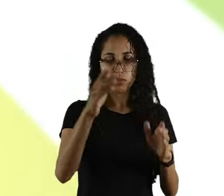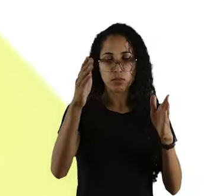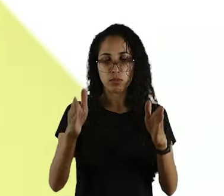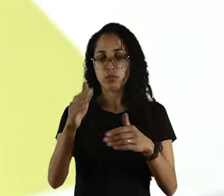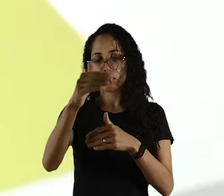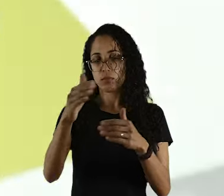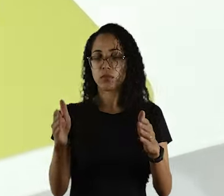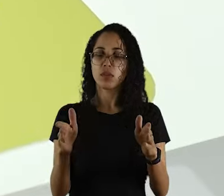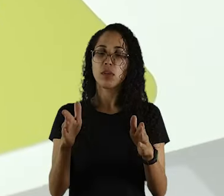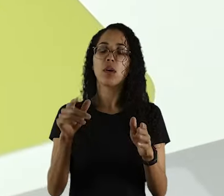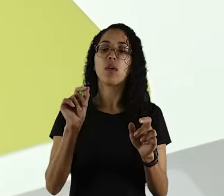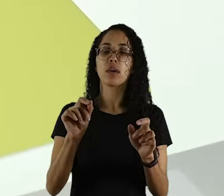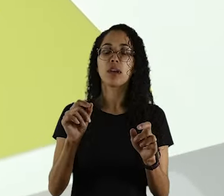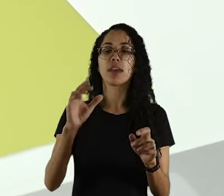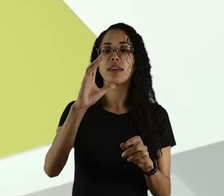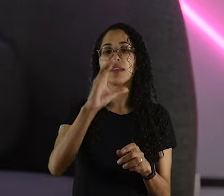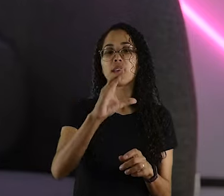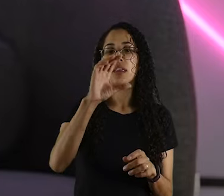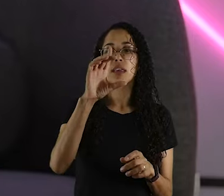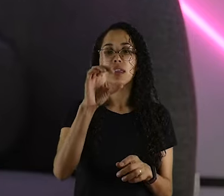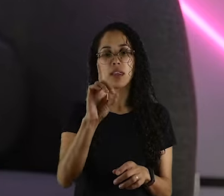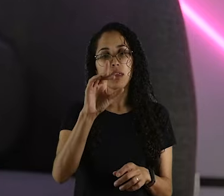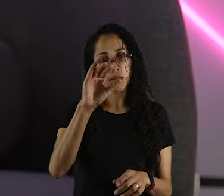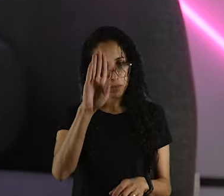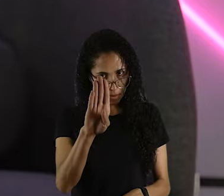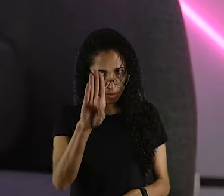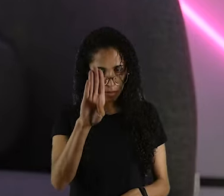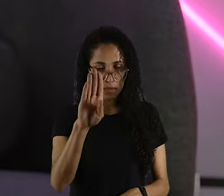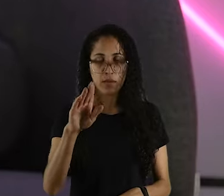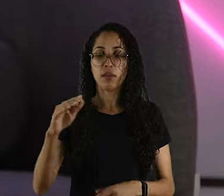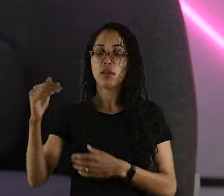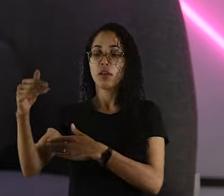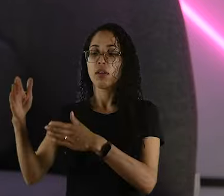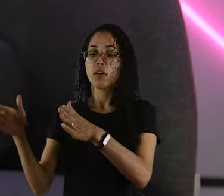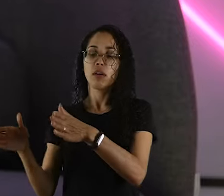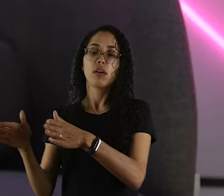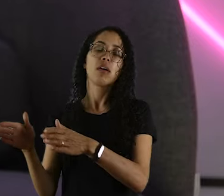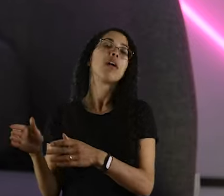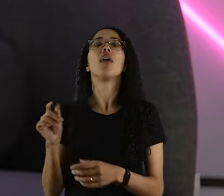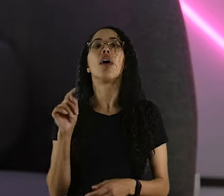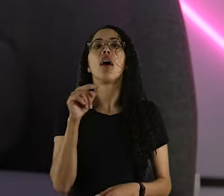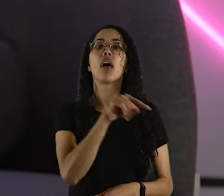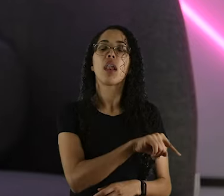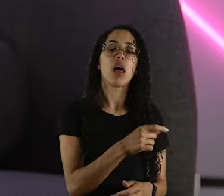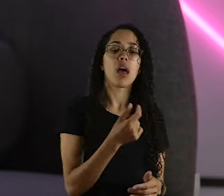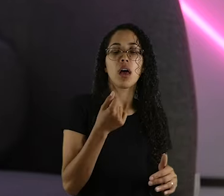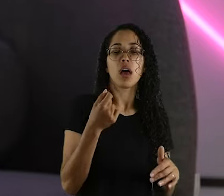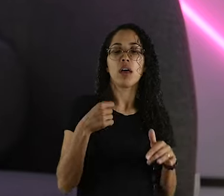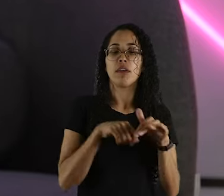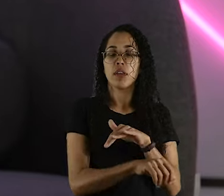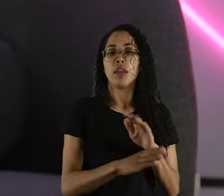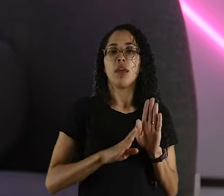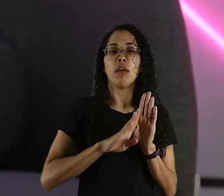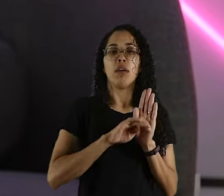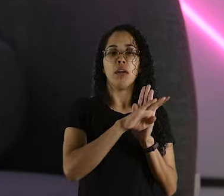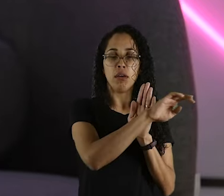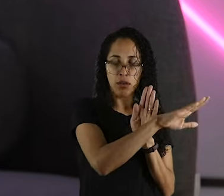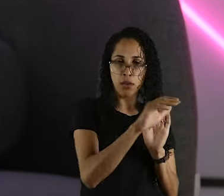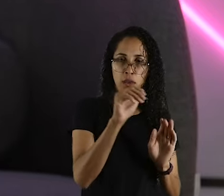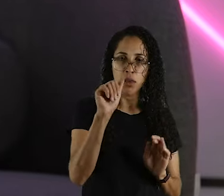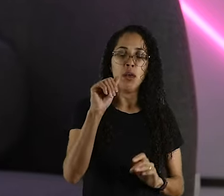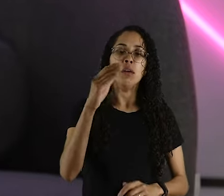corrente com rendimento, que está um ano de salário, eu pretendo a curto prazo estar investindo em bolsa de valores, né, em